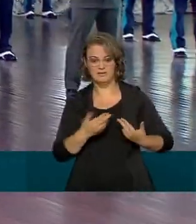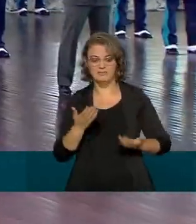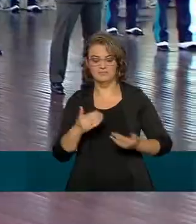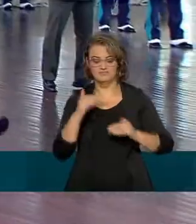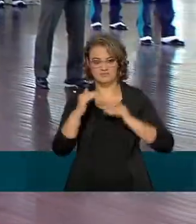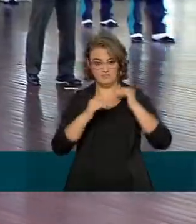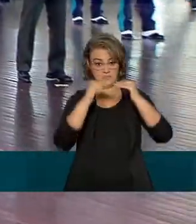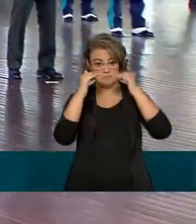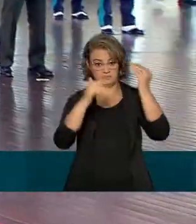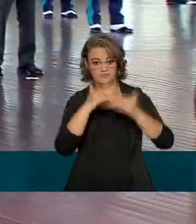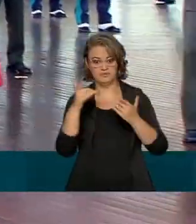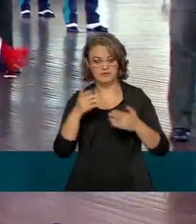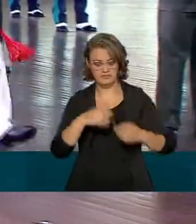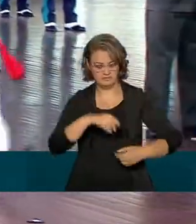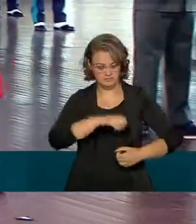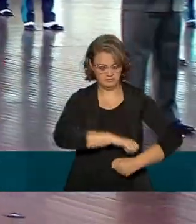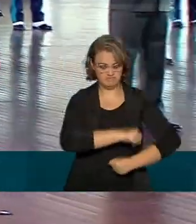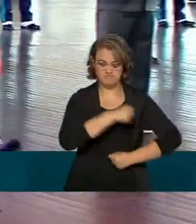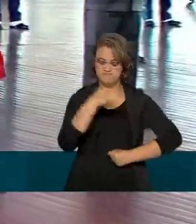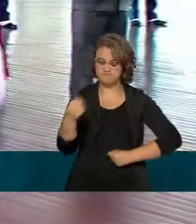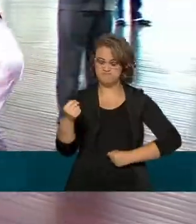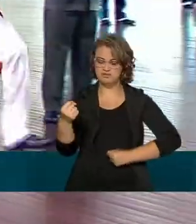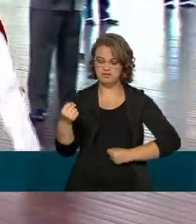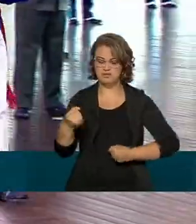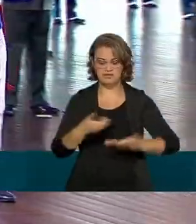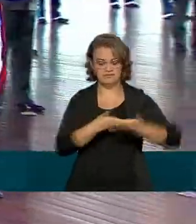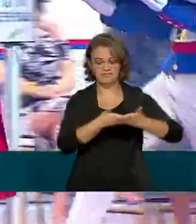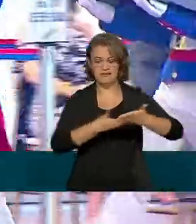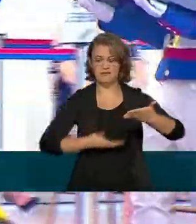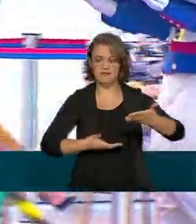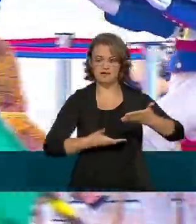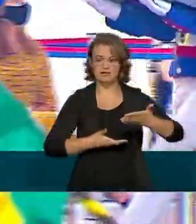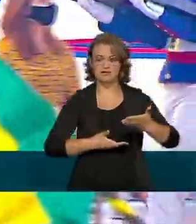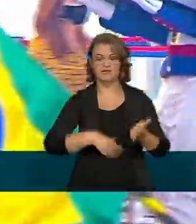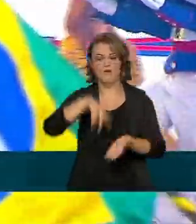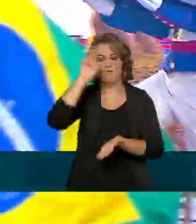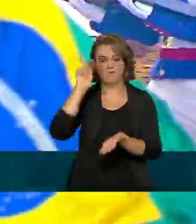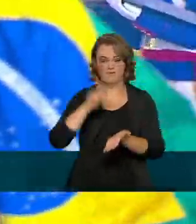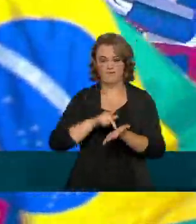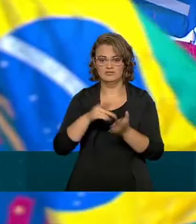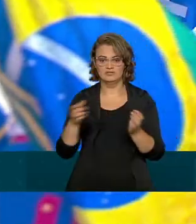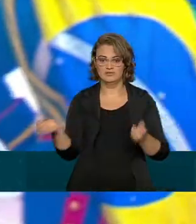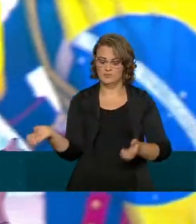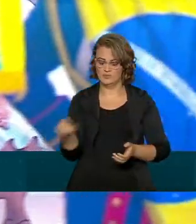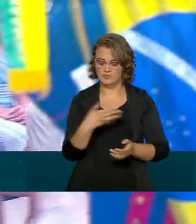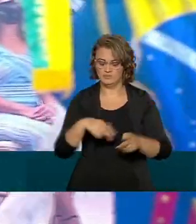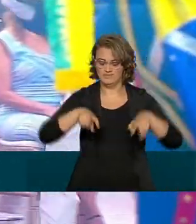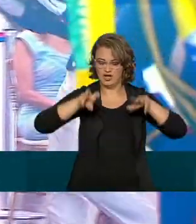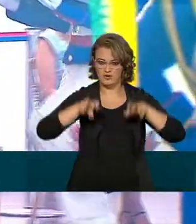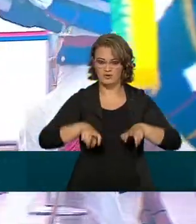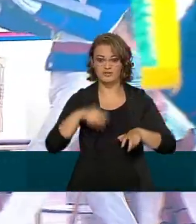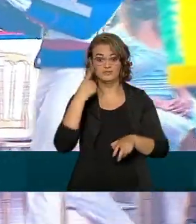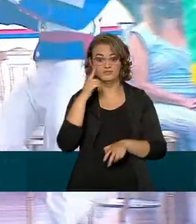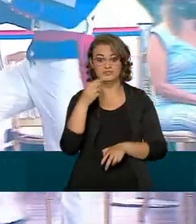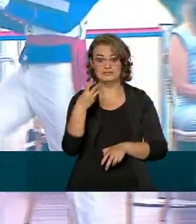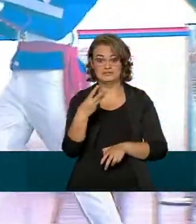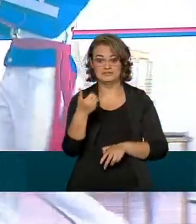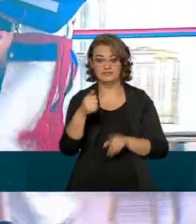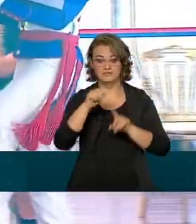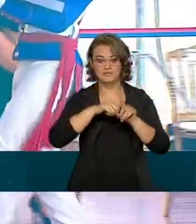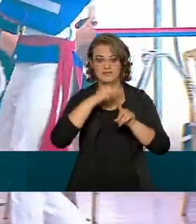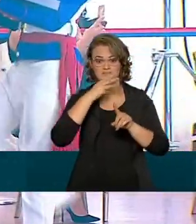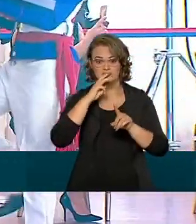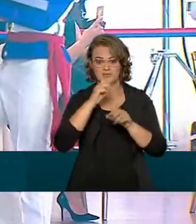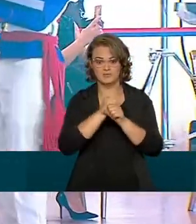promovidos e também a entrega do bastão de comando e da carta patente aos oficiais-generais promovidos em 31 de março